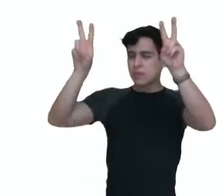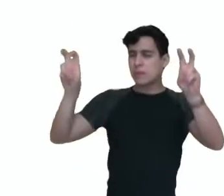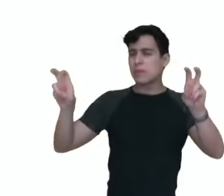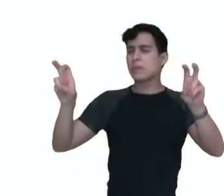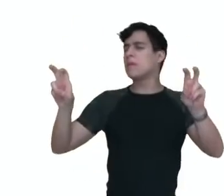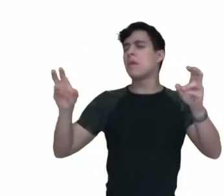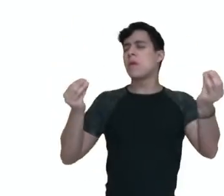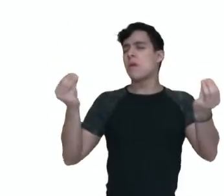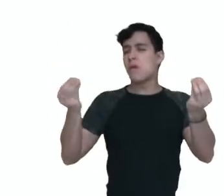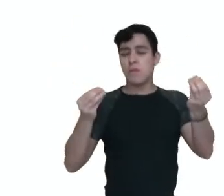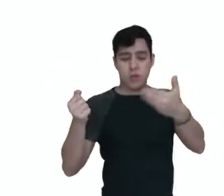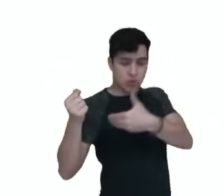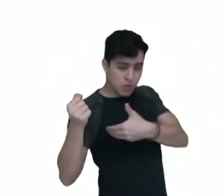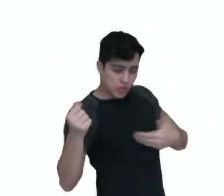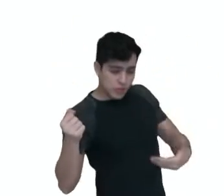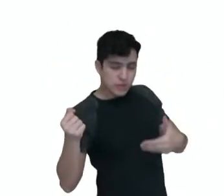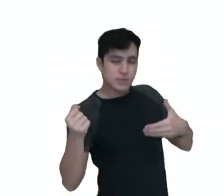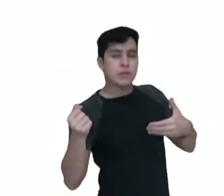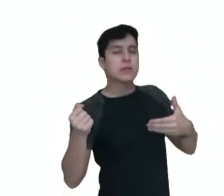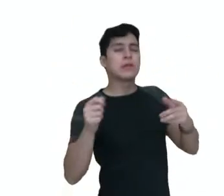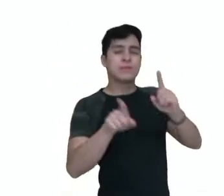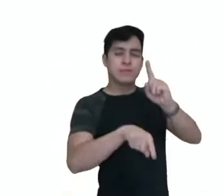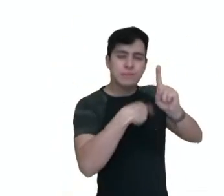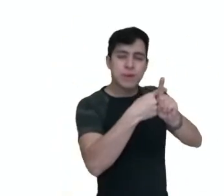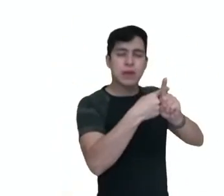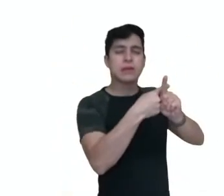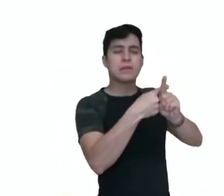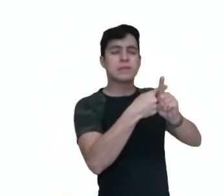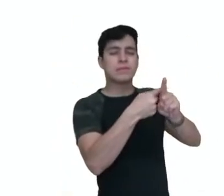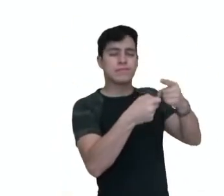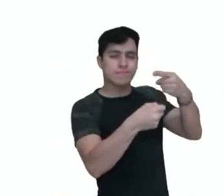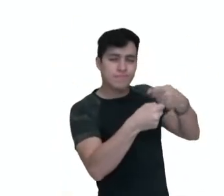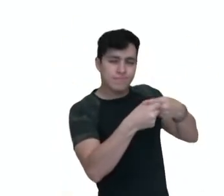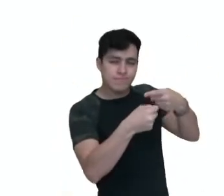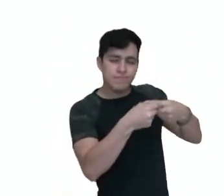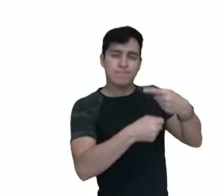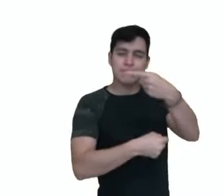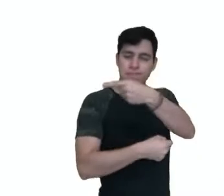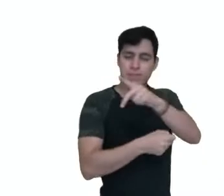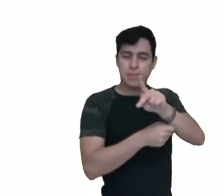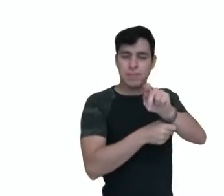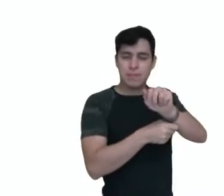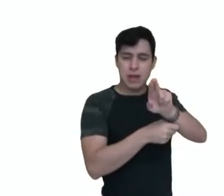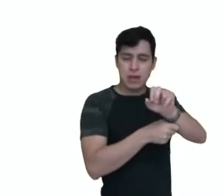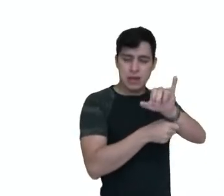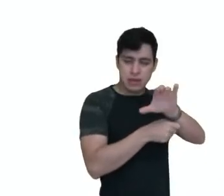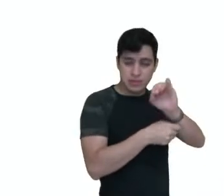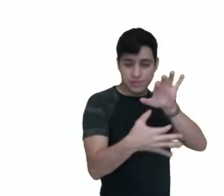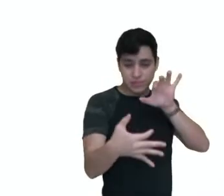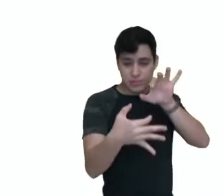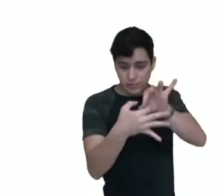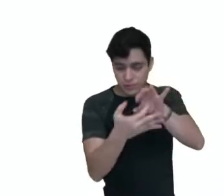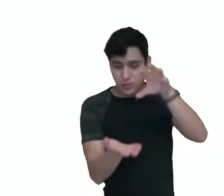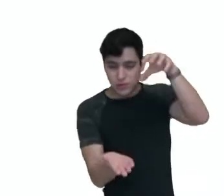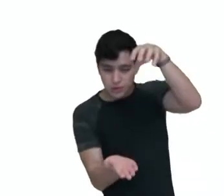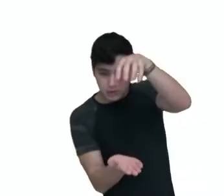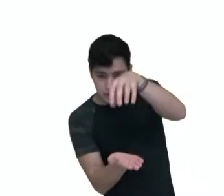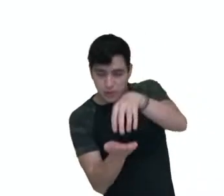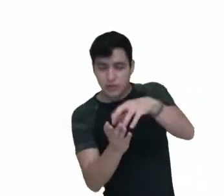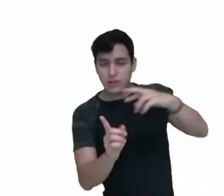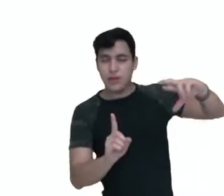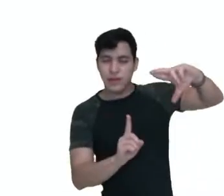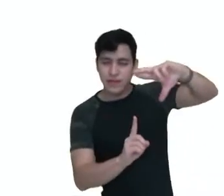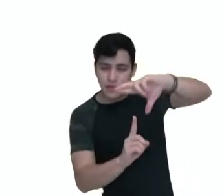Paraíso, por meio da Secretaria Municipal de Assistência Social, que é a SEMAS, juntamente com o Centro de Referência